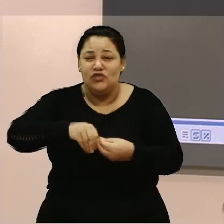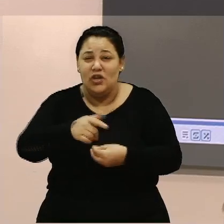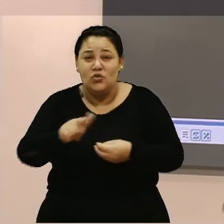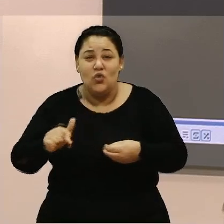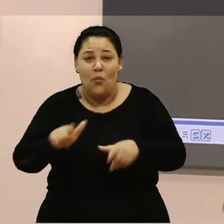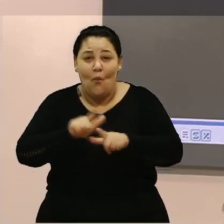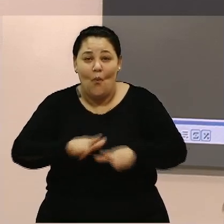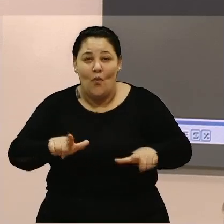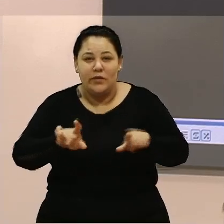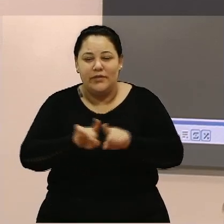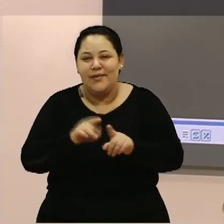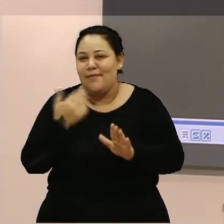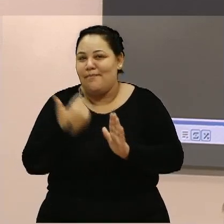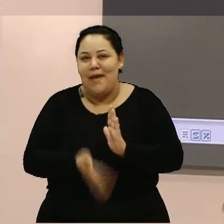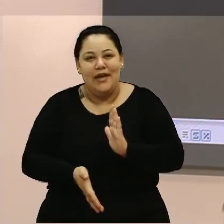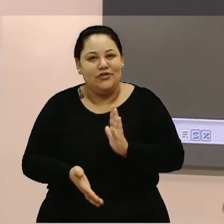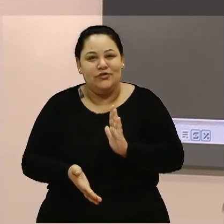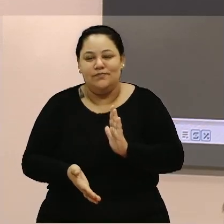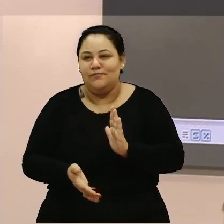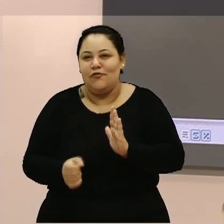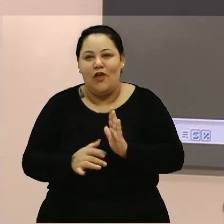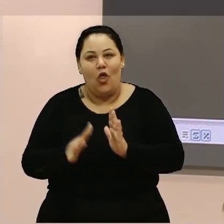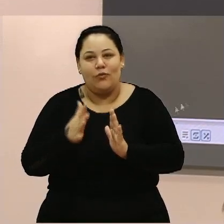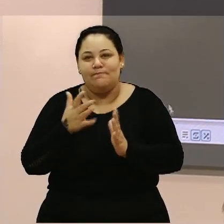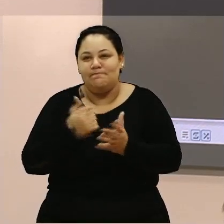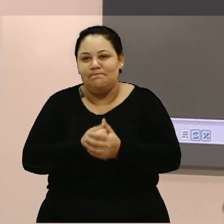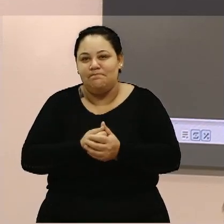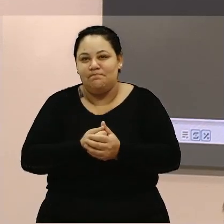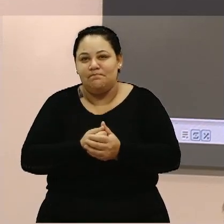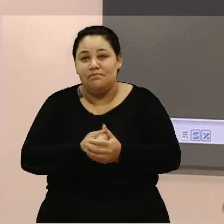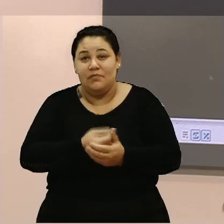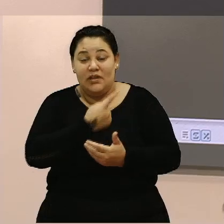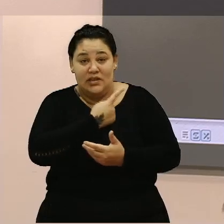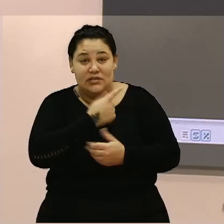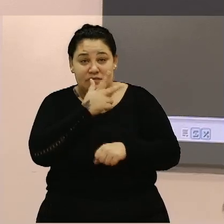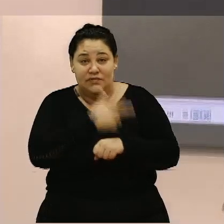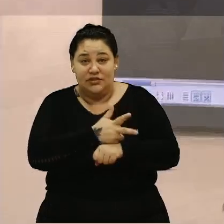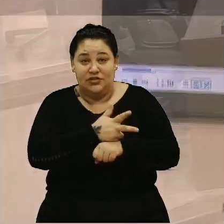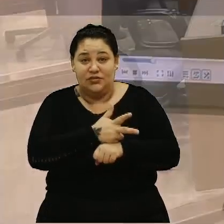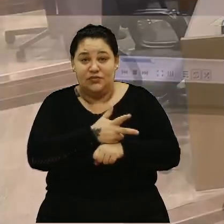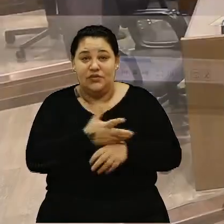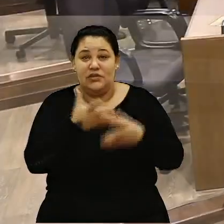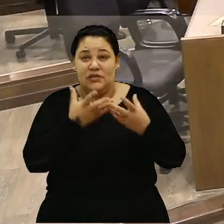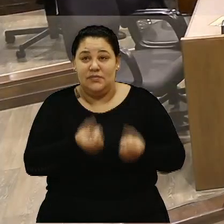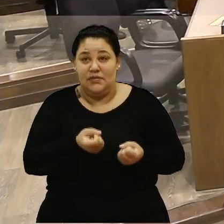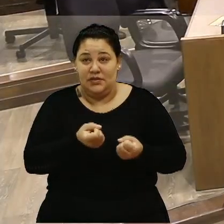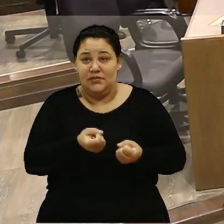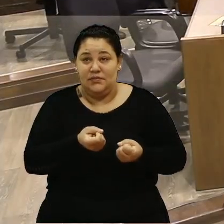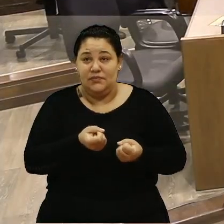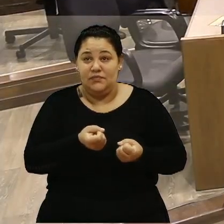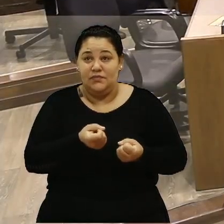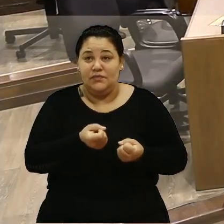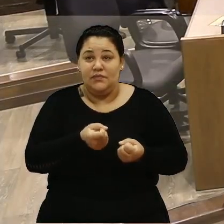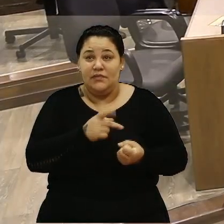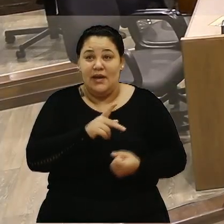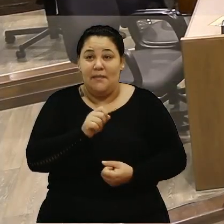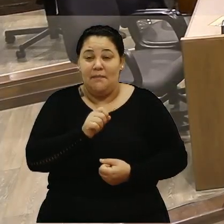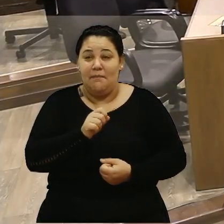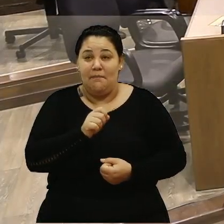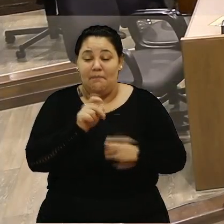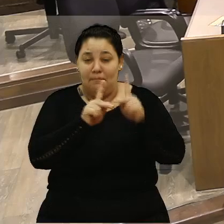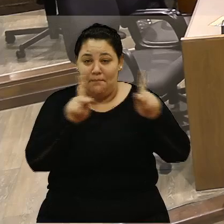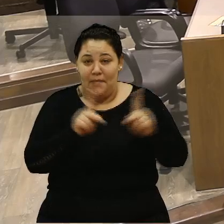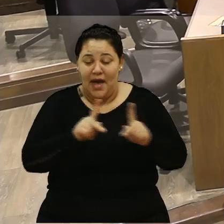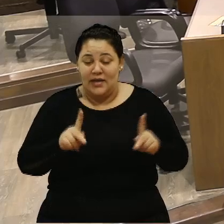e acabam perdendo o valor. Esse vídeo eu recebi agora de manhã da cooperativa Paz e Bem, lá do Thiago.